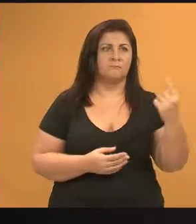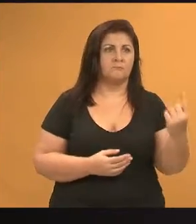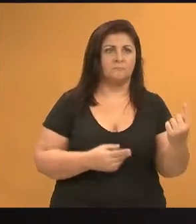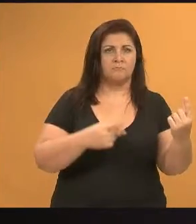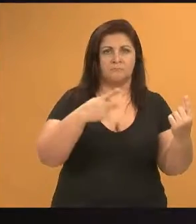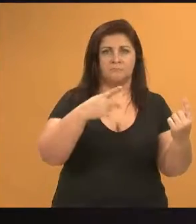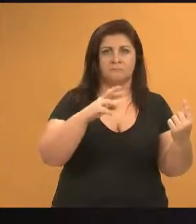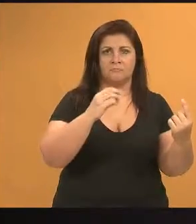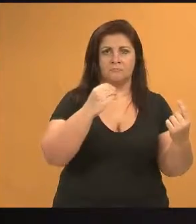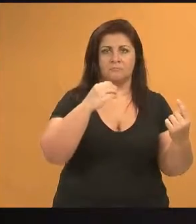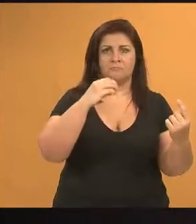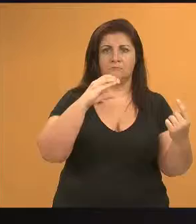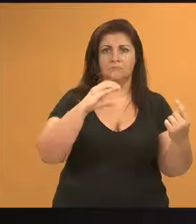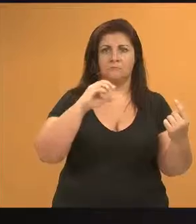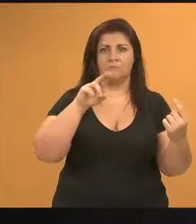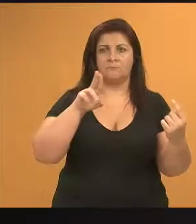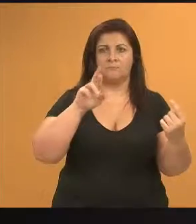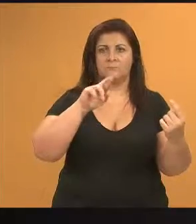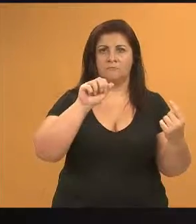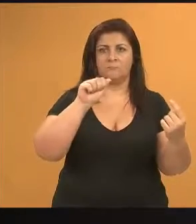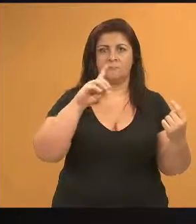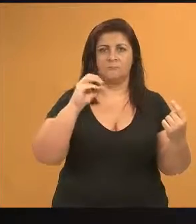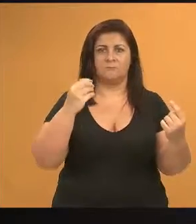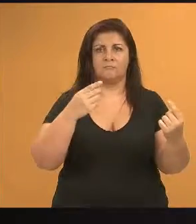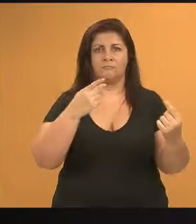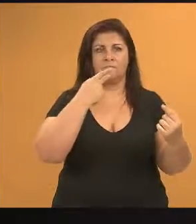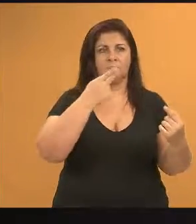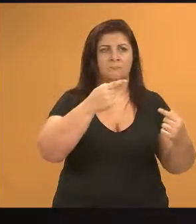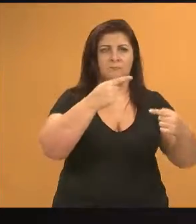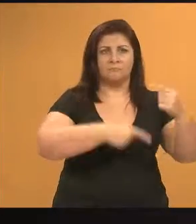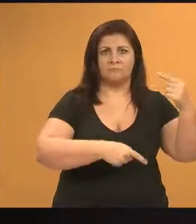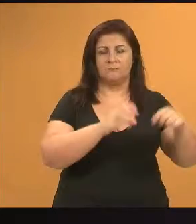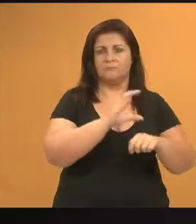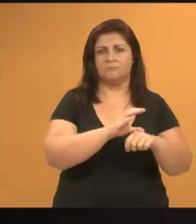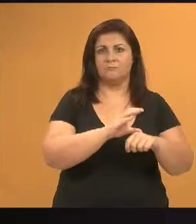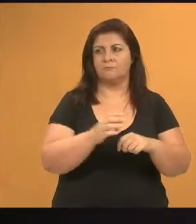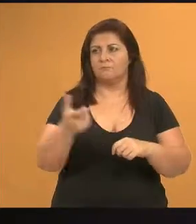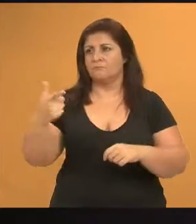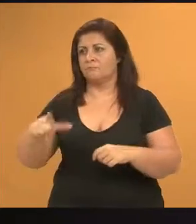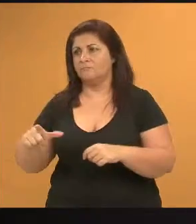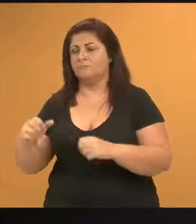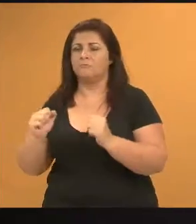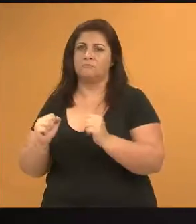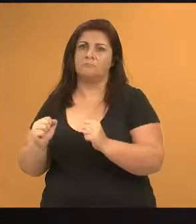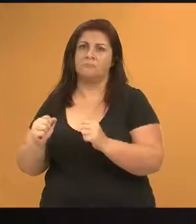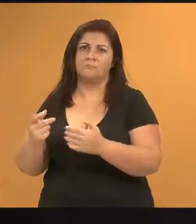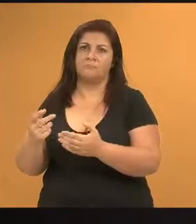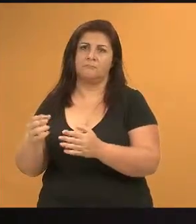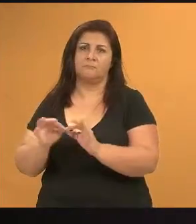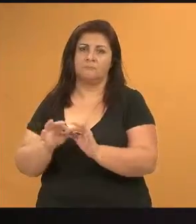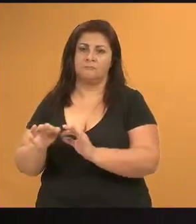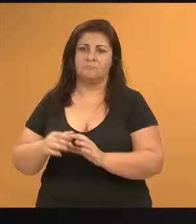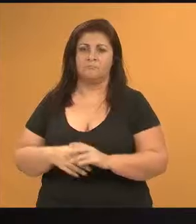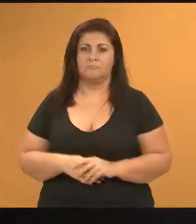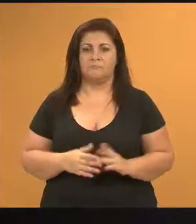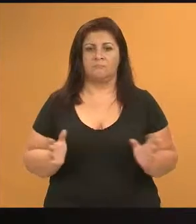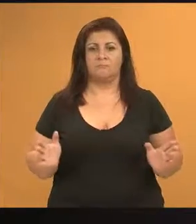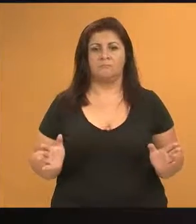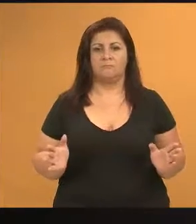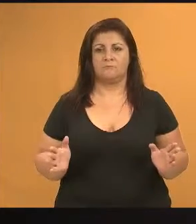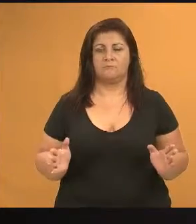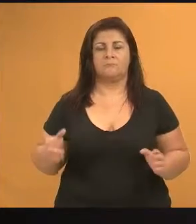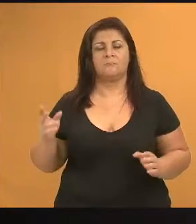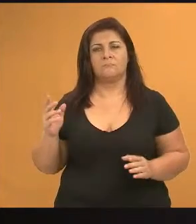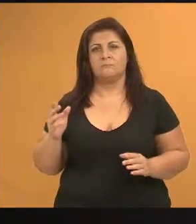um dos procuradores negando, dando como constitucional, e o outro dizendo que é passível de ser corrigido. Então, acho que, assim,